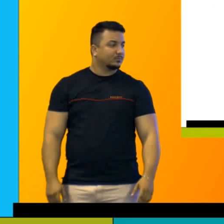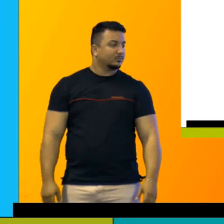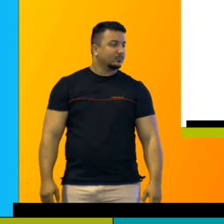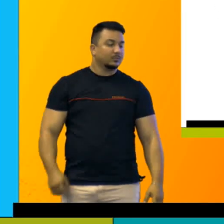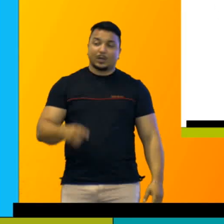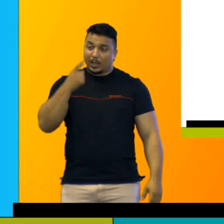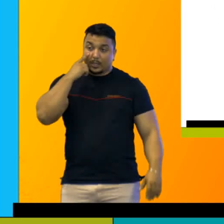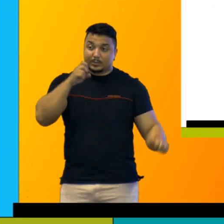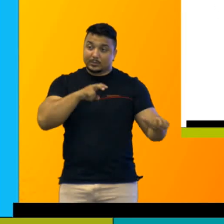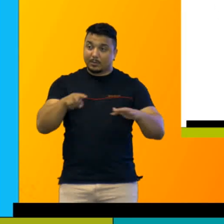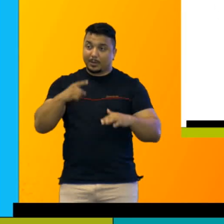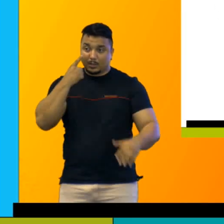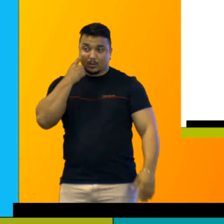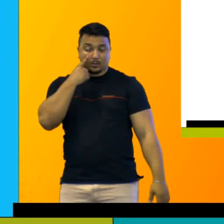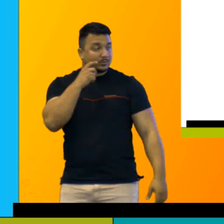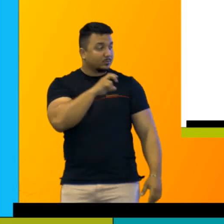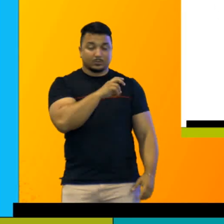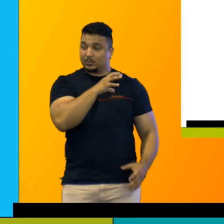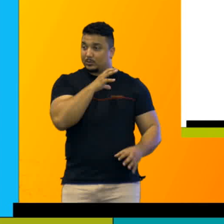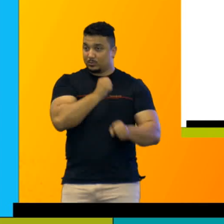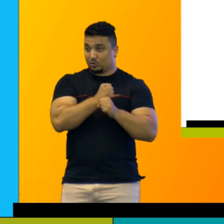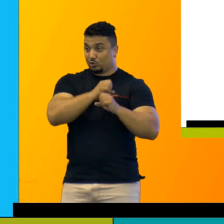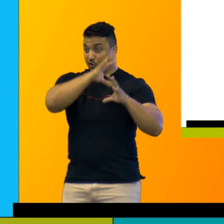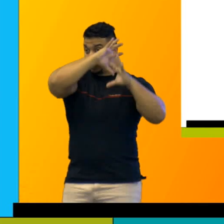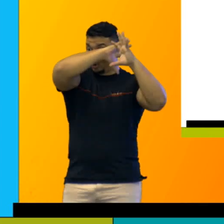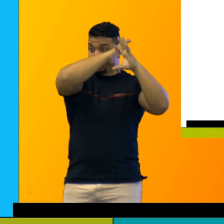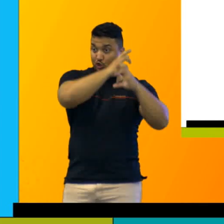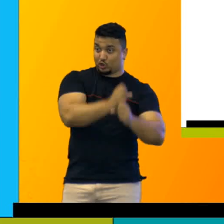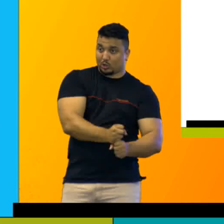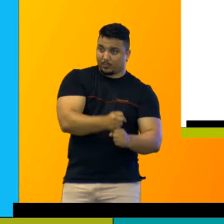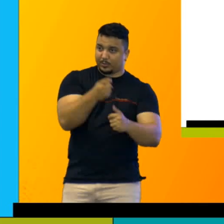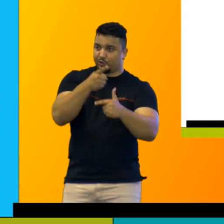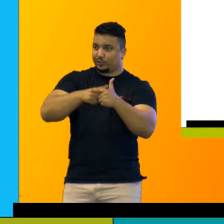não está aí, ó. Eu vou fazer como para saber a média das semanas?